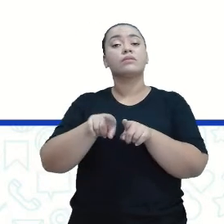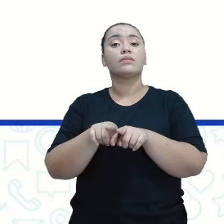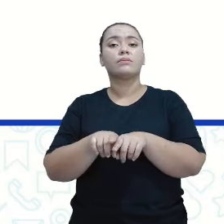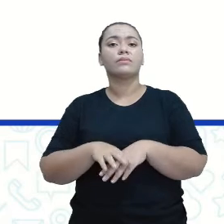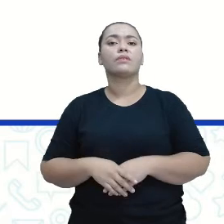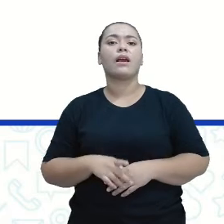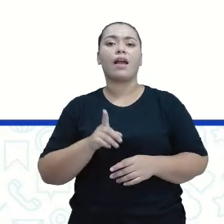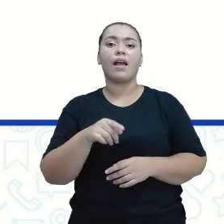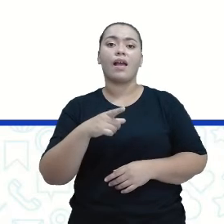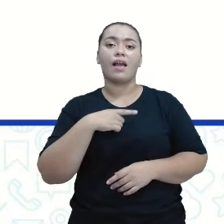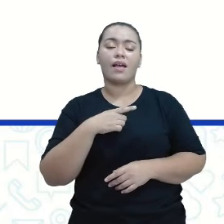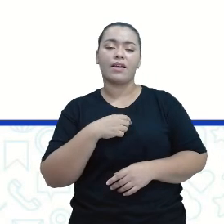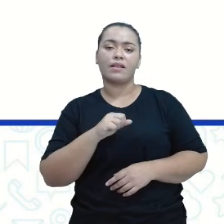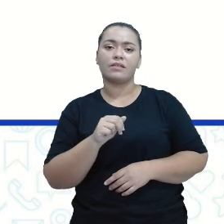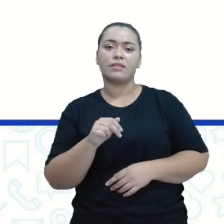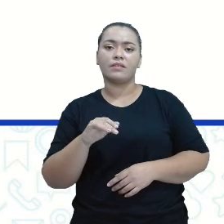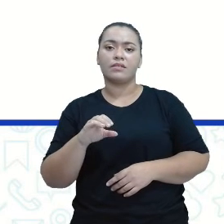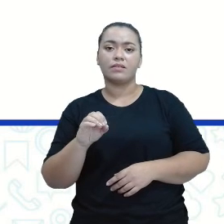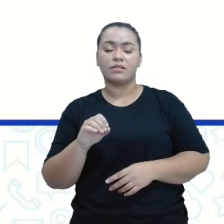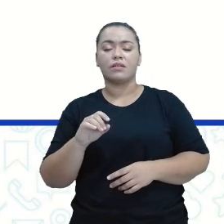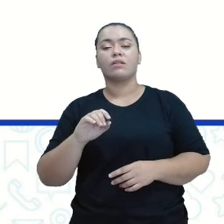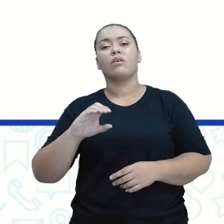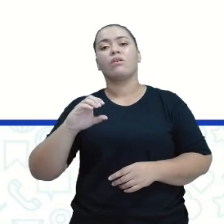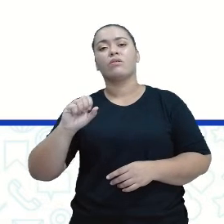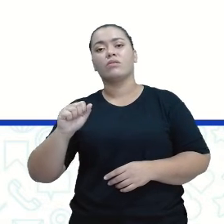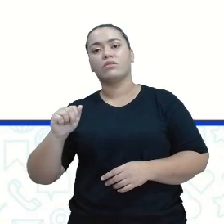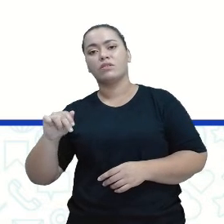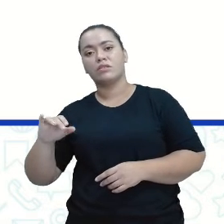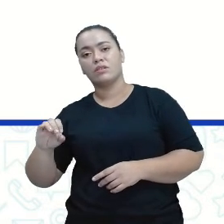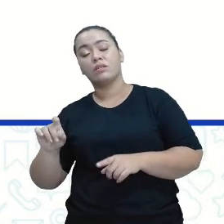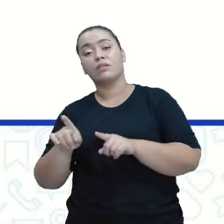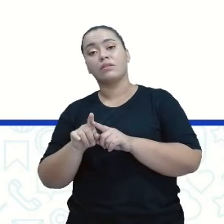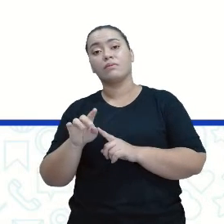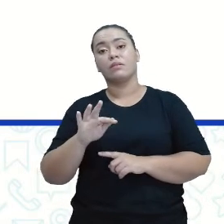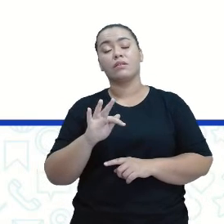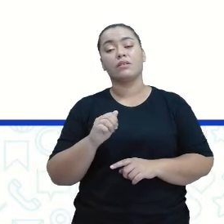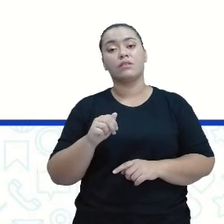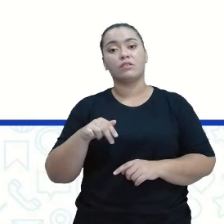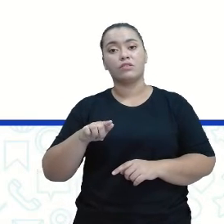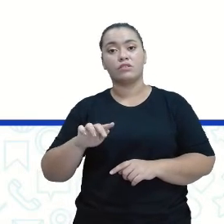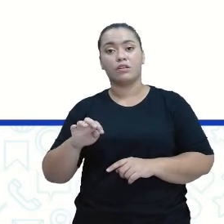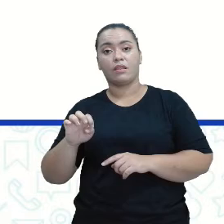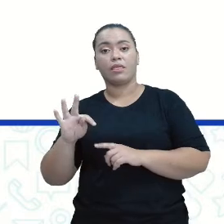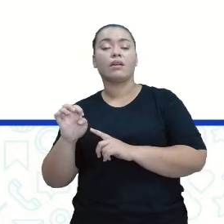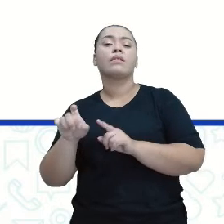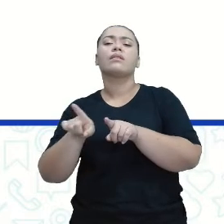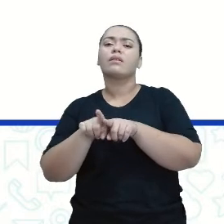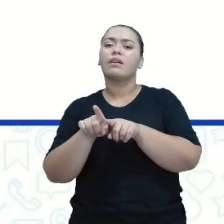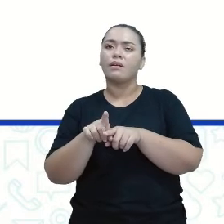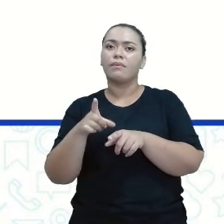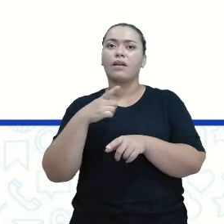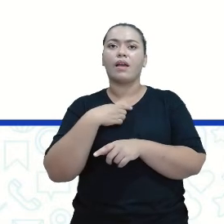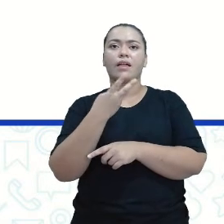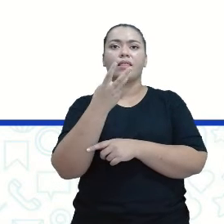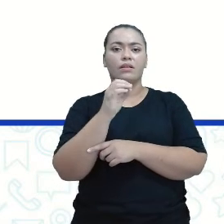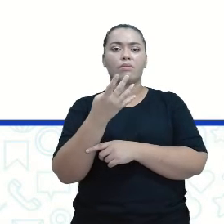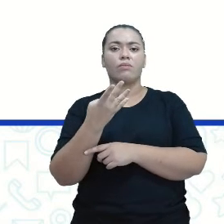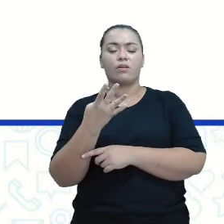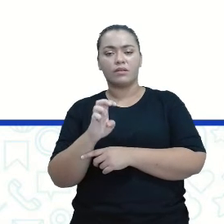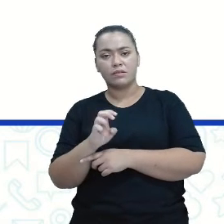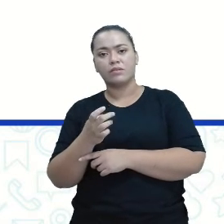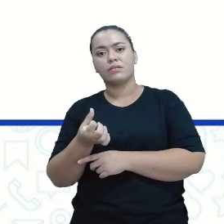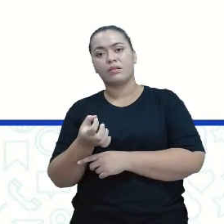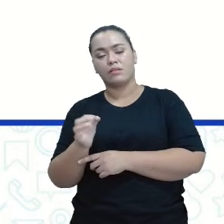aí o seno, cosseno e a tangente de ângulos notáveis, né? De 30, 45 e 60 graus, colocados